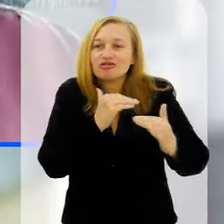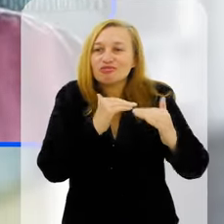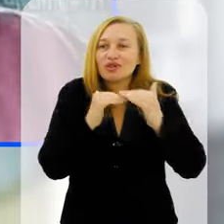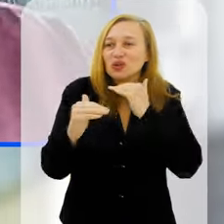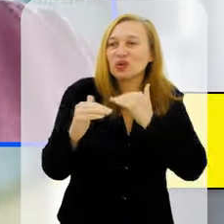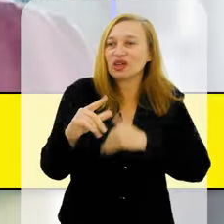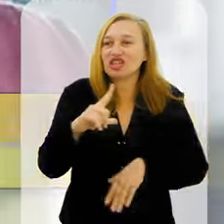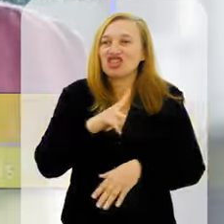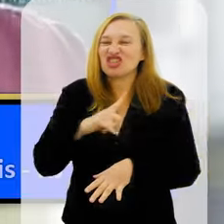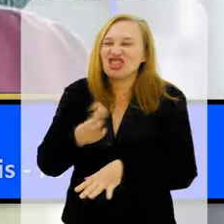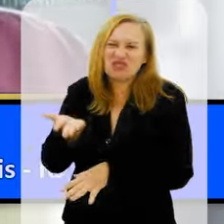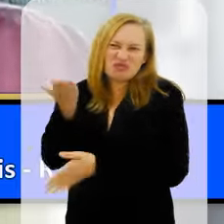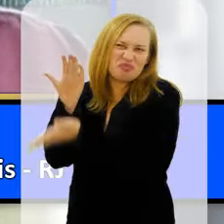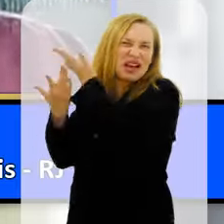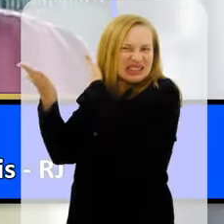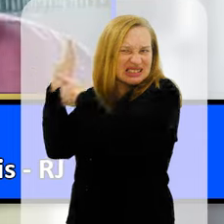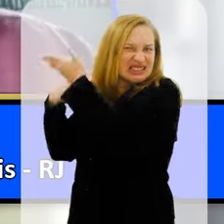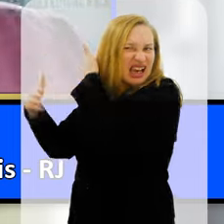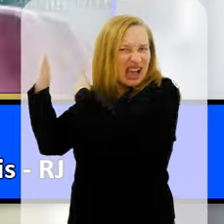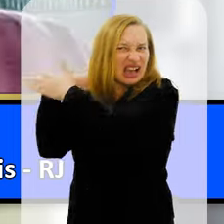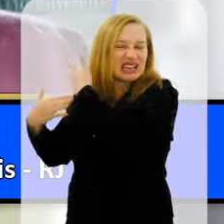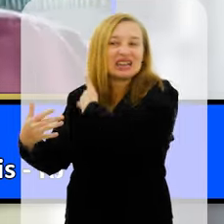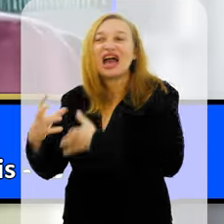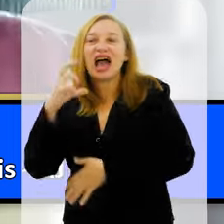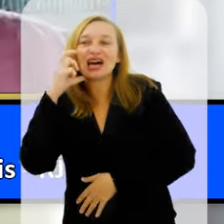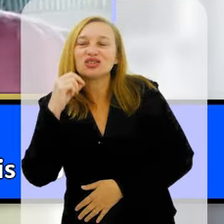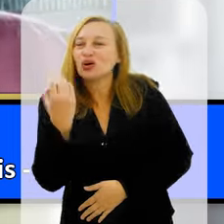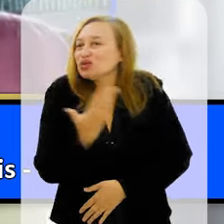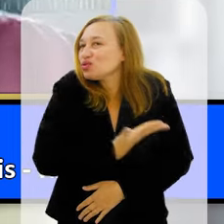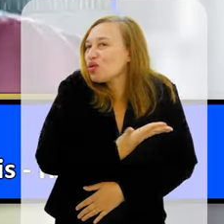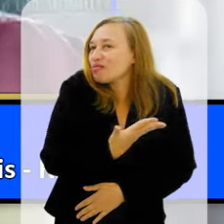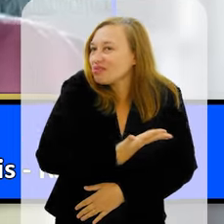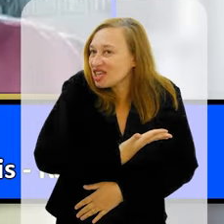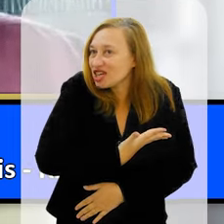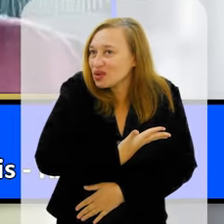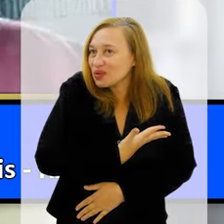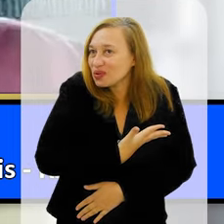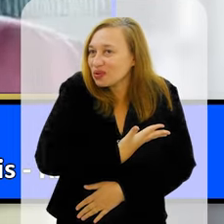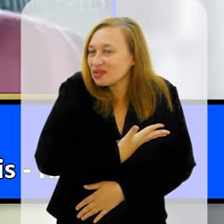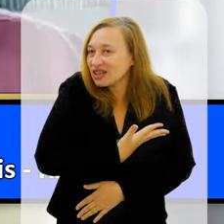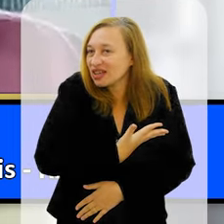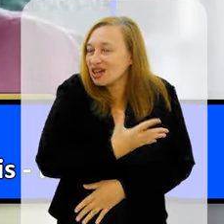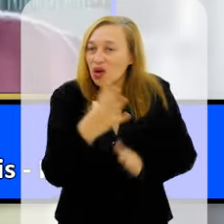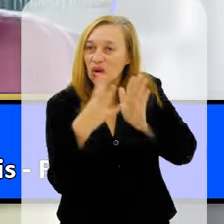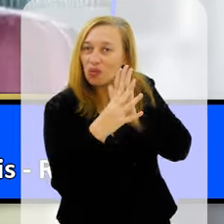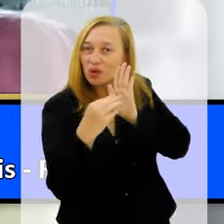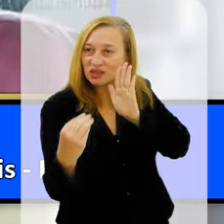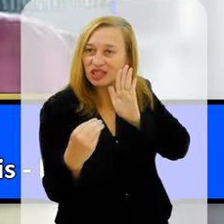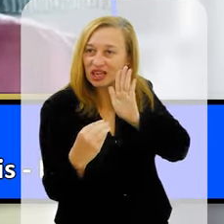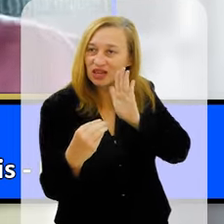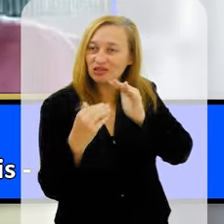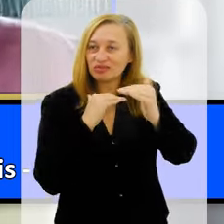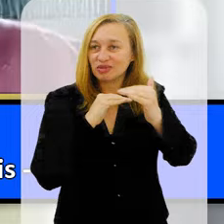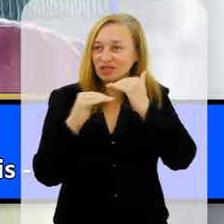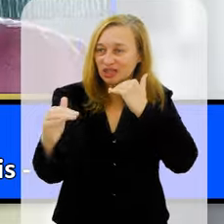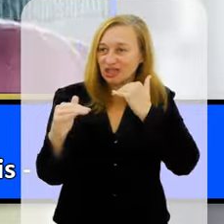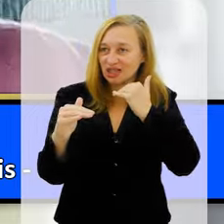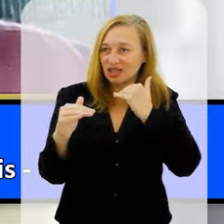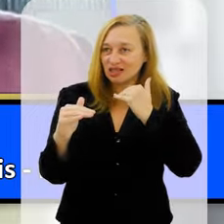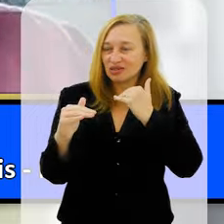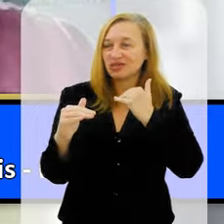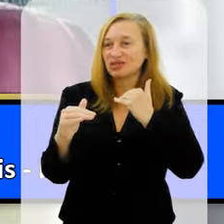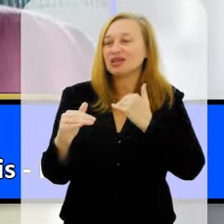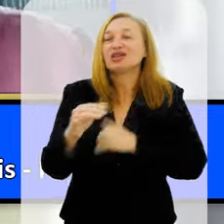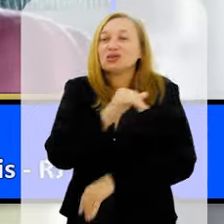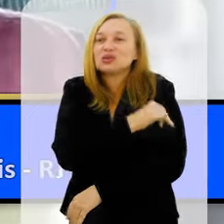com apoio, com a parceria do metrô, né? Tinha campanha de Adote um Amigo, inclusive visita a Fazenda